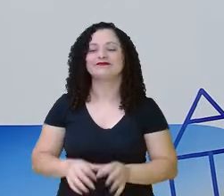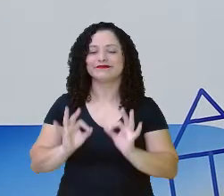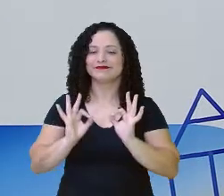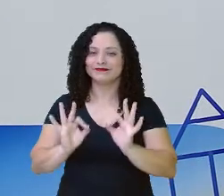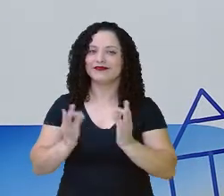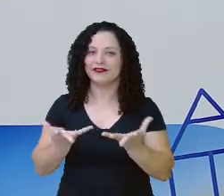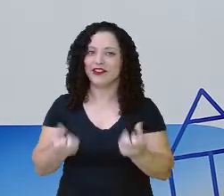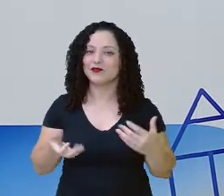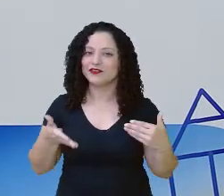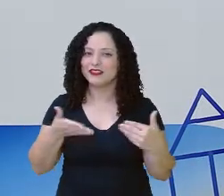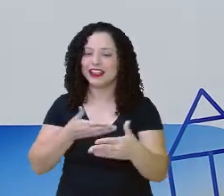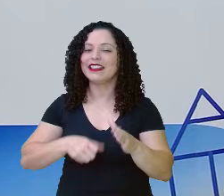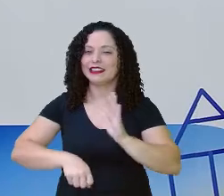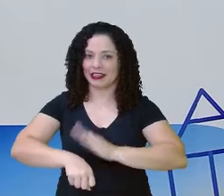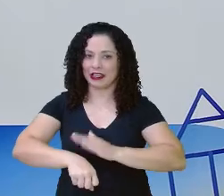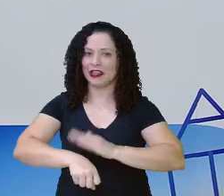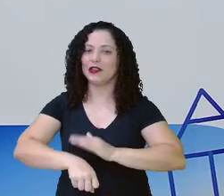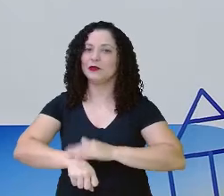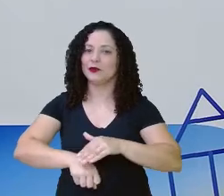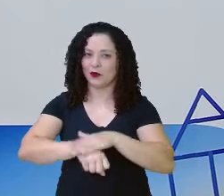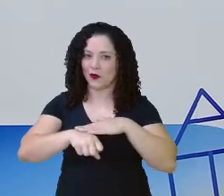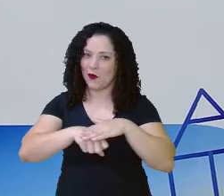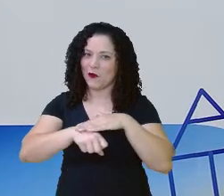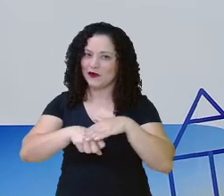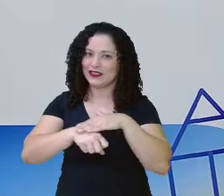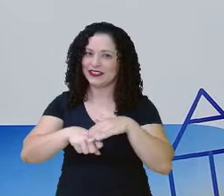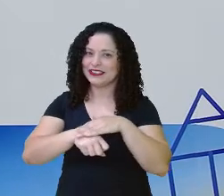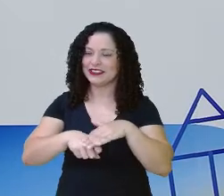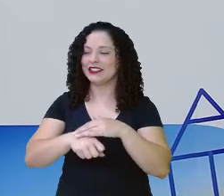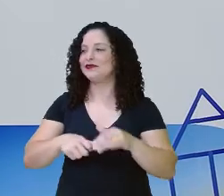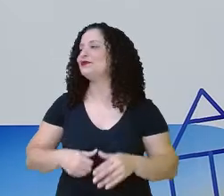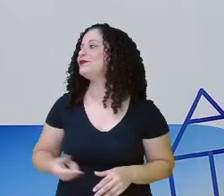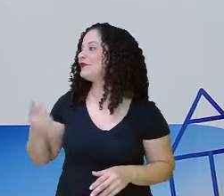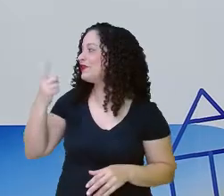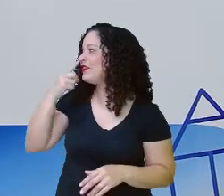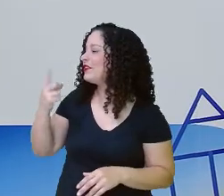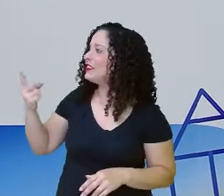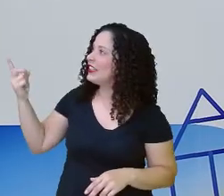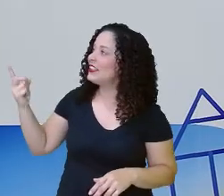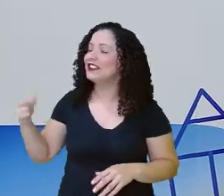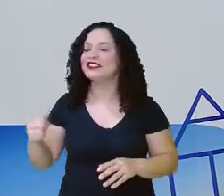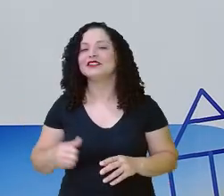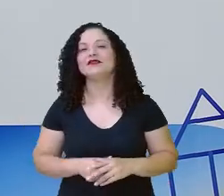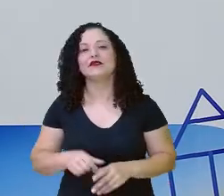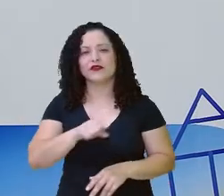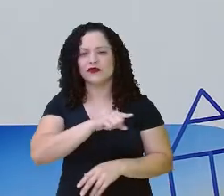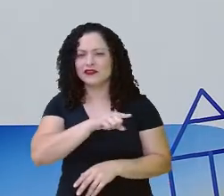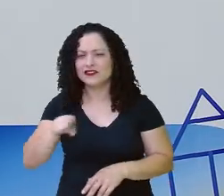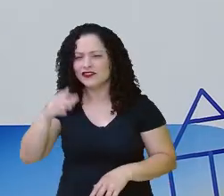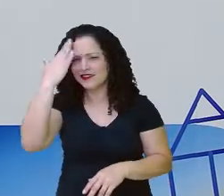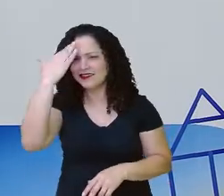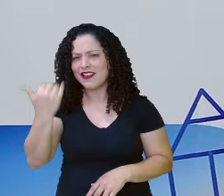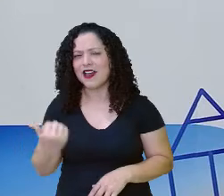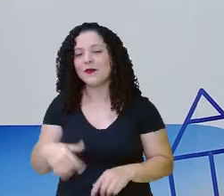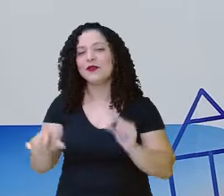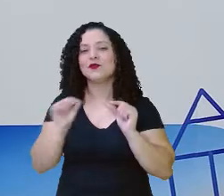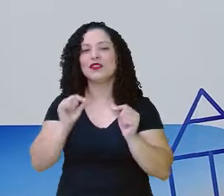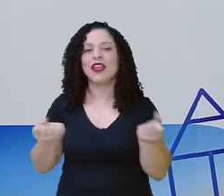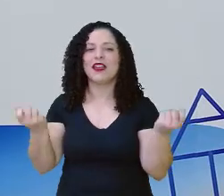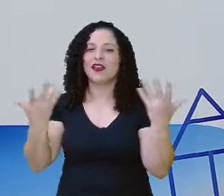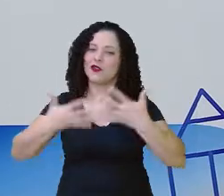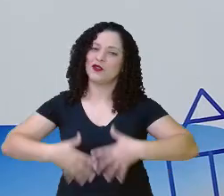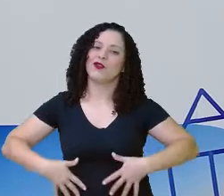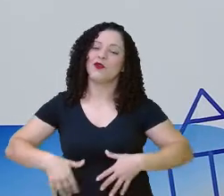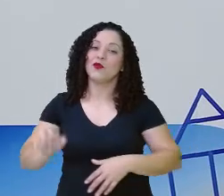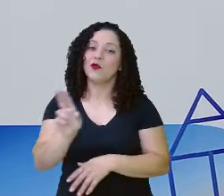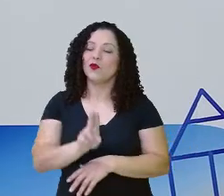Ótimo, vamos embora. Então dá tempo da gente conversar tranquilamente. Vamos embora. Vocês sabem, né, que é bem comum a gente